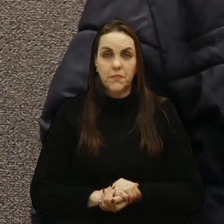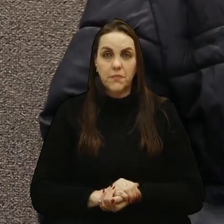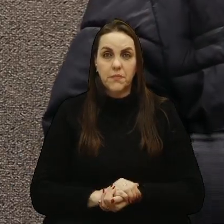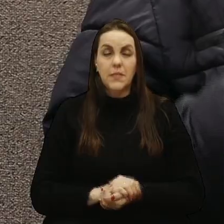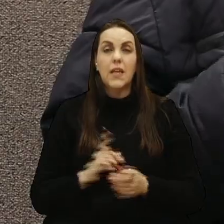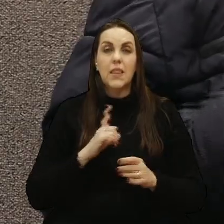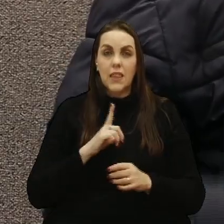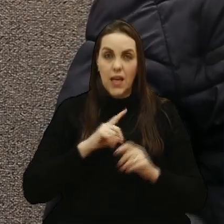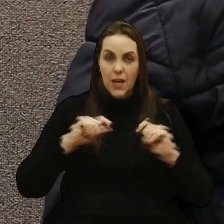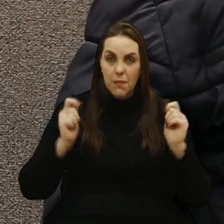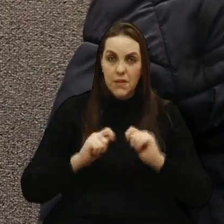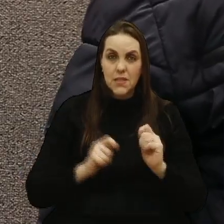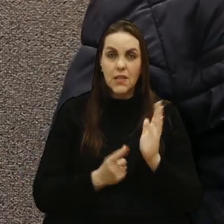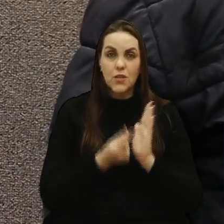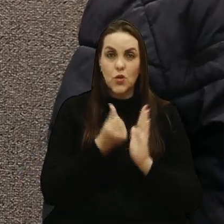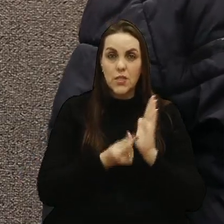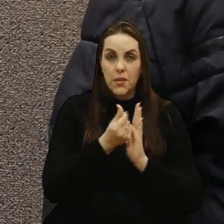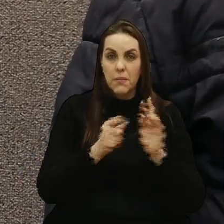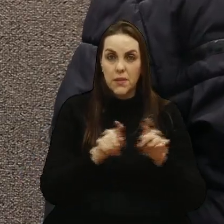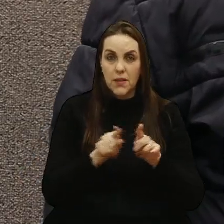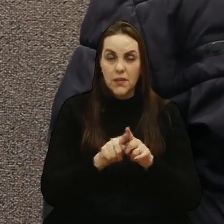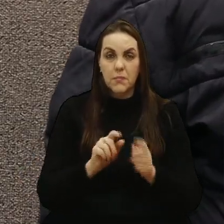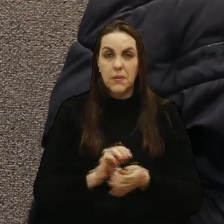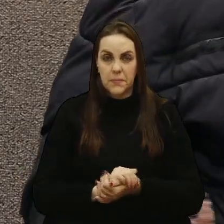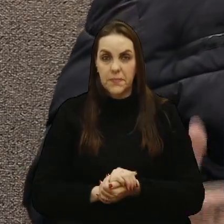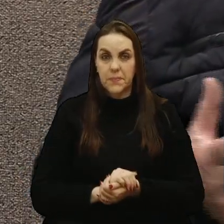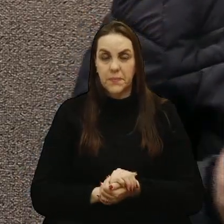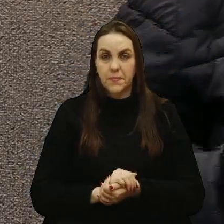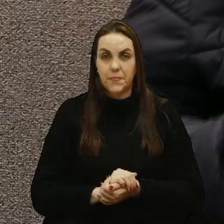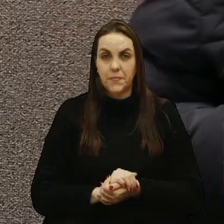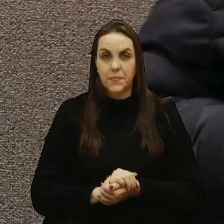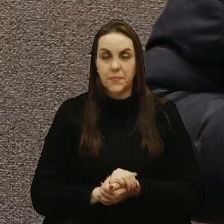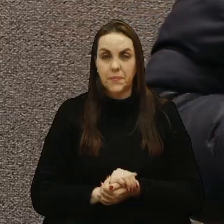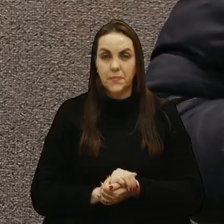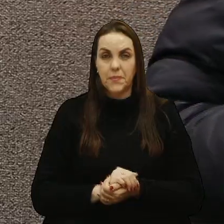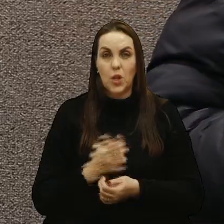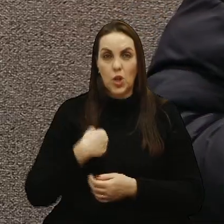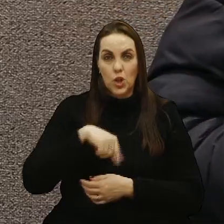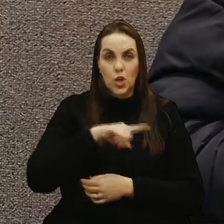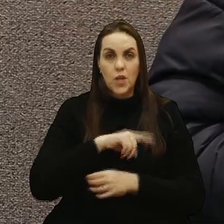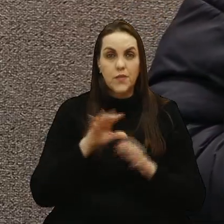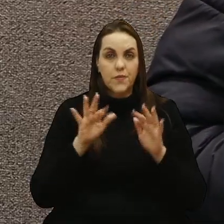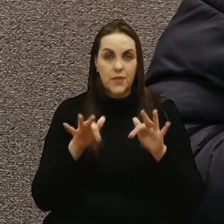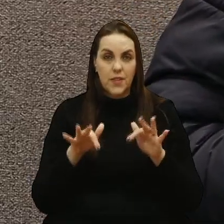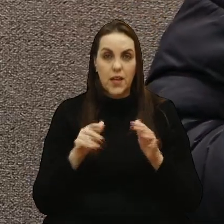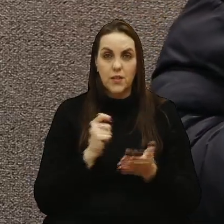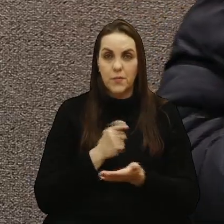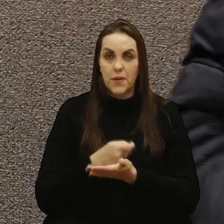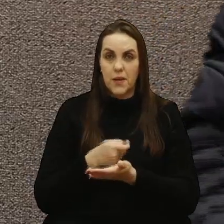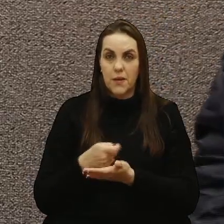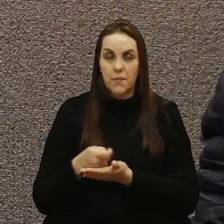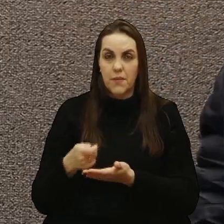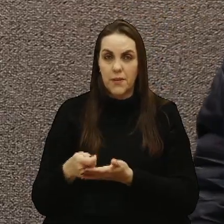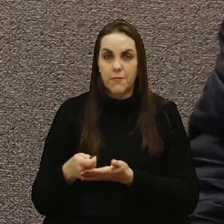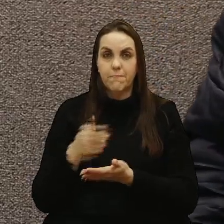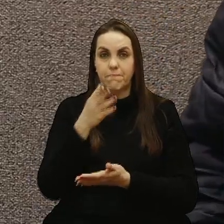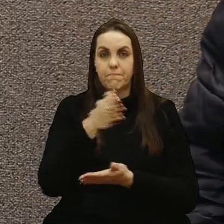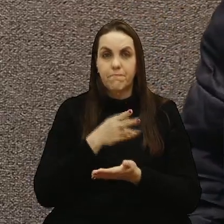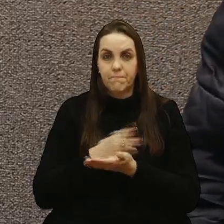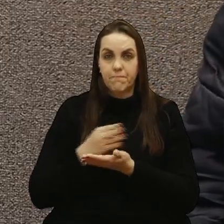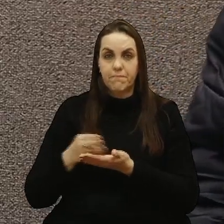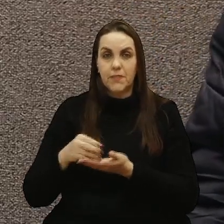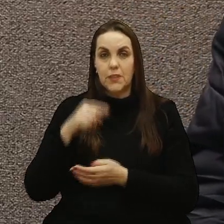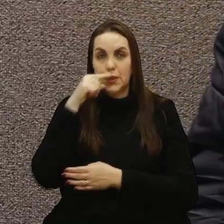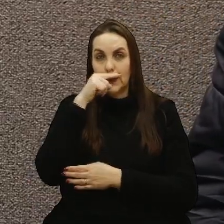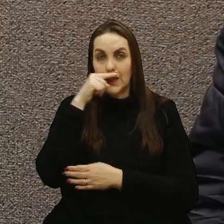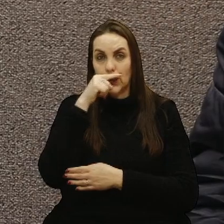tem capacidade orçamentária. Olha, quando nós terminamos de pagar o financiamento do prefeito Sartori dos